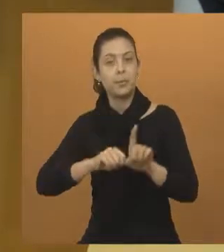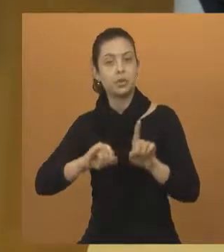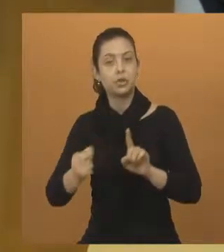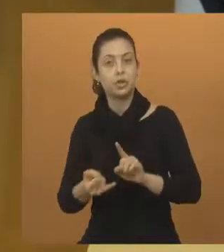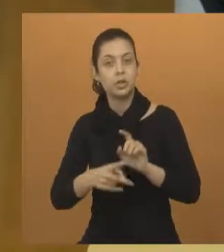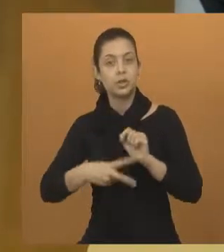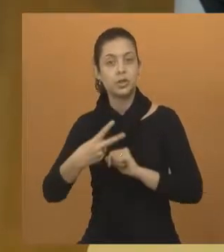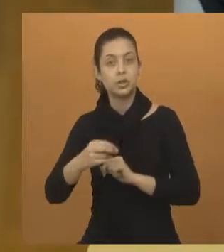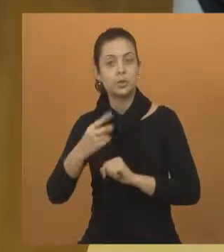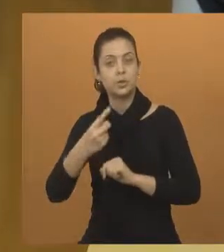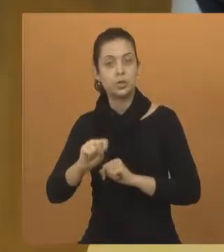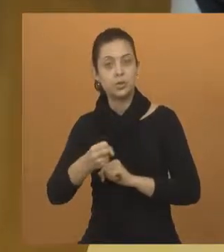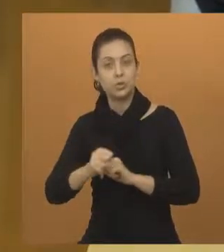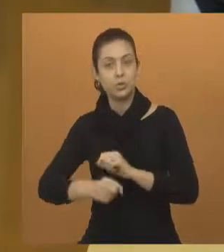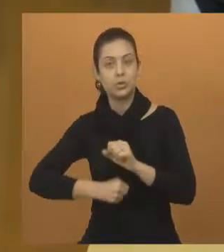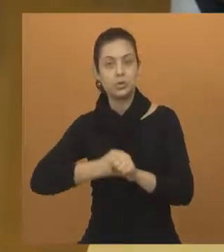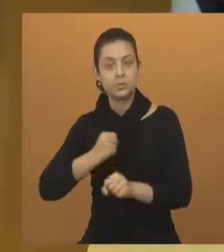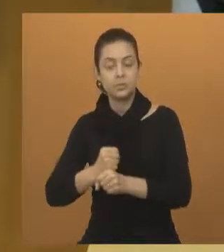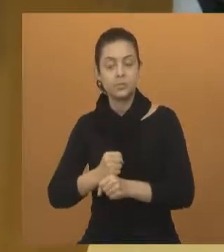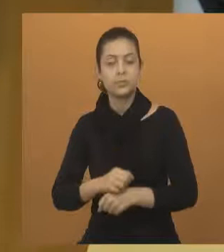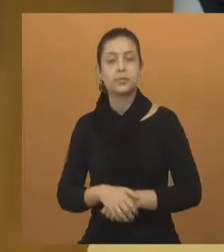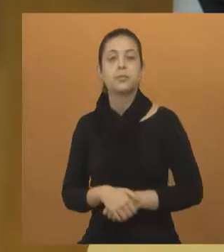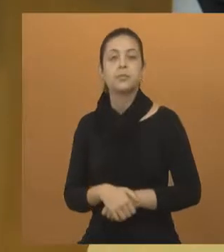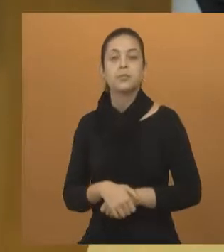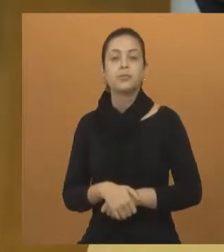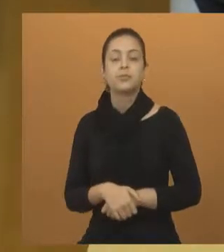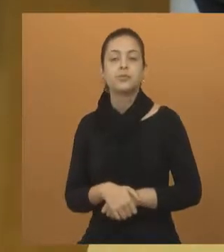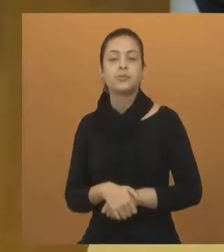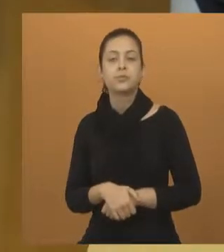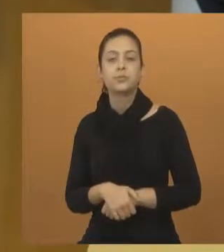as disposições em contrário.